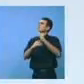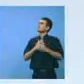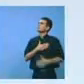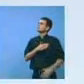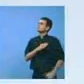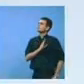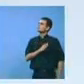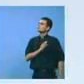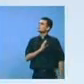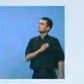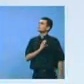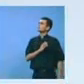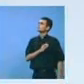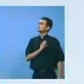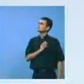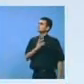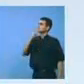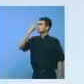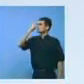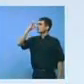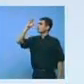Judite, capítulo 9, a oração linda dela.